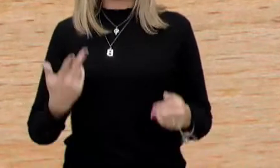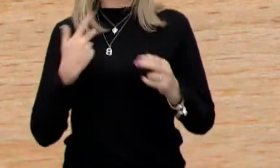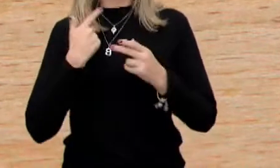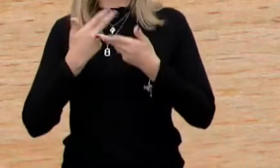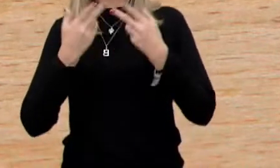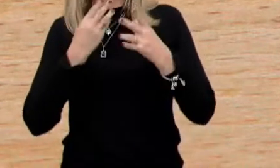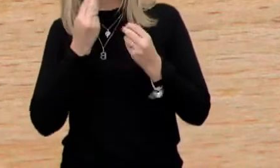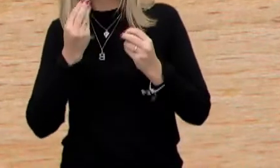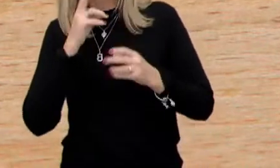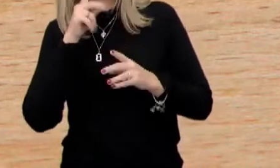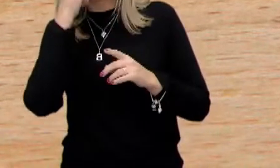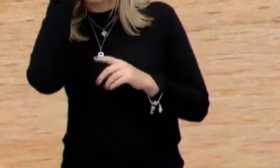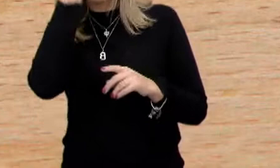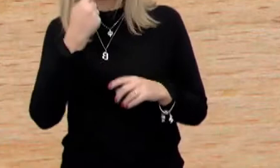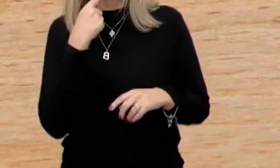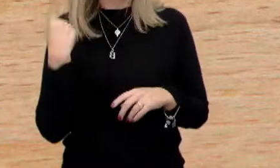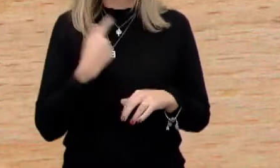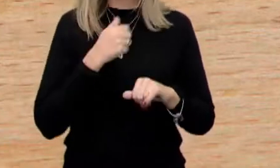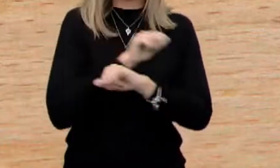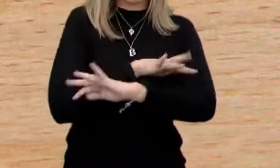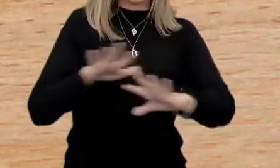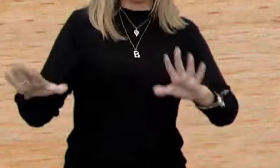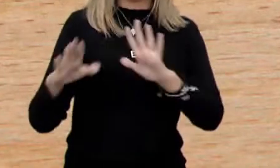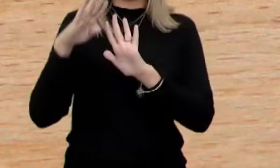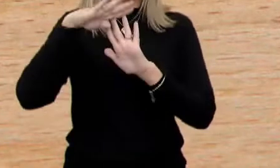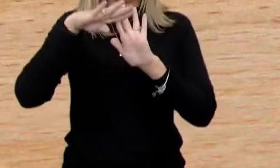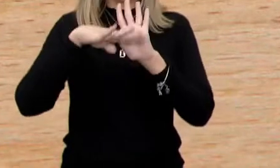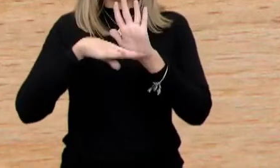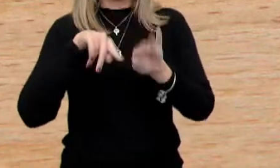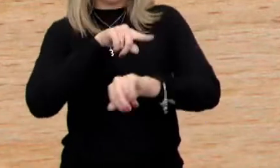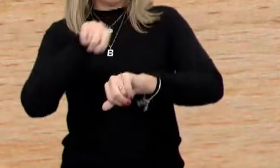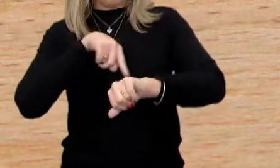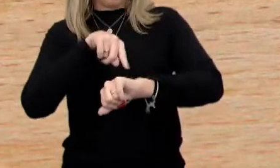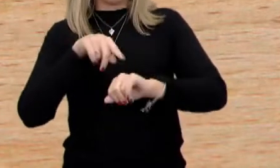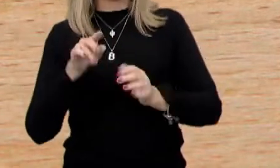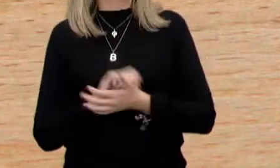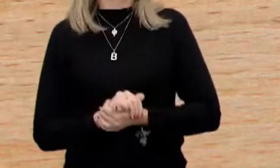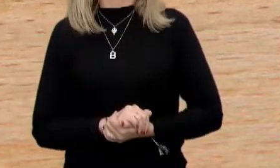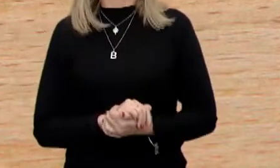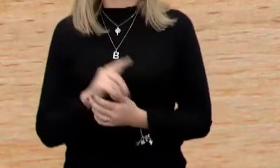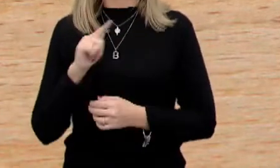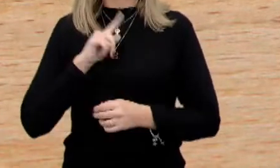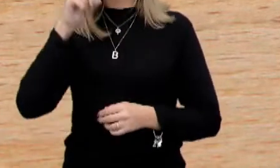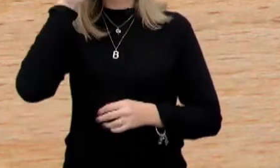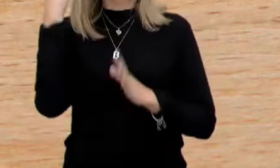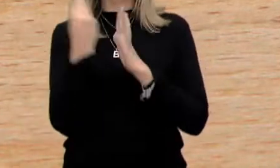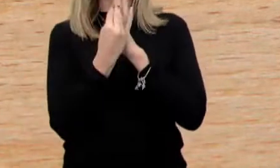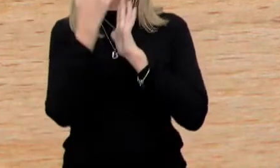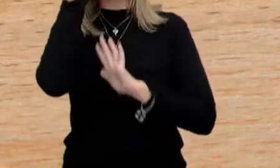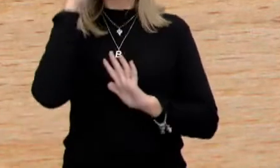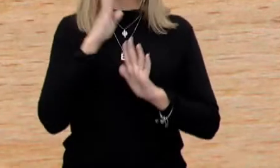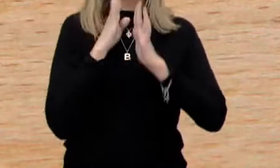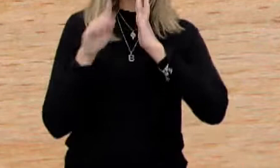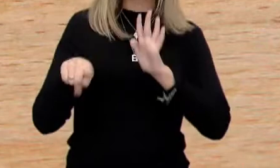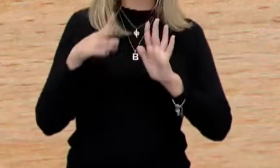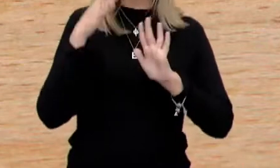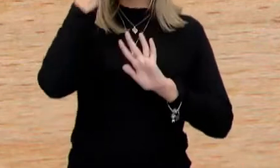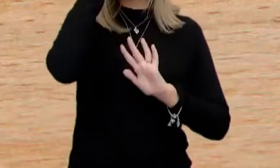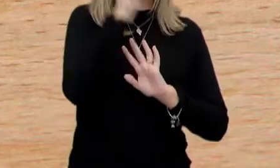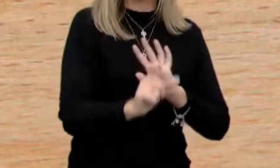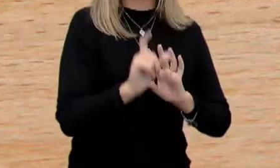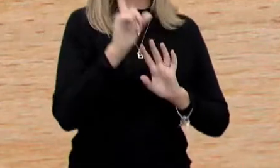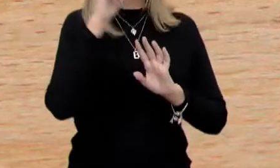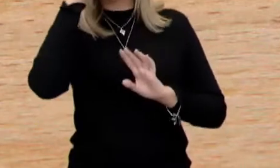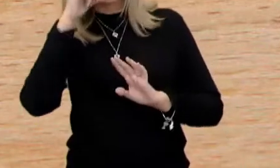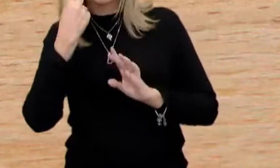cada perfil. Certo. Quando a gente lança o calendário, sim, temos uma pessoa para Facebook, uma pessoa para Instagram, uma pessoa